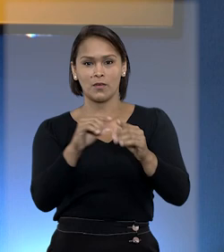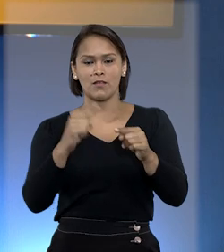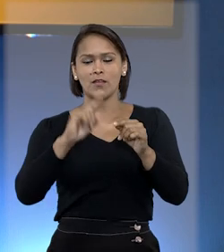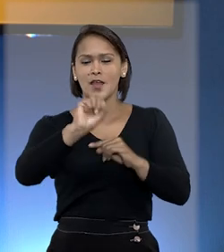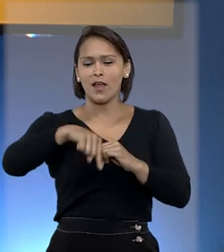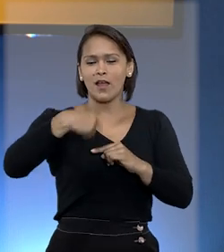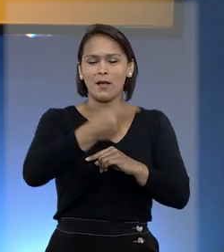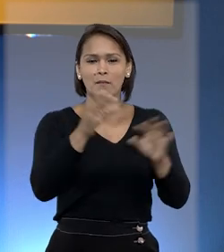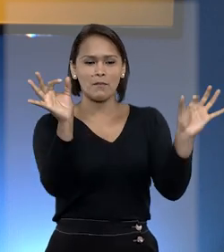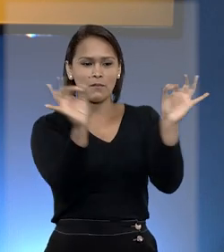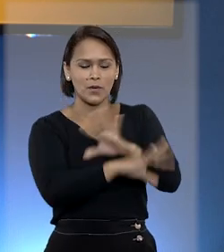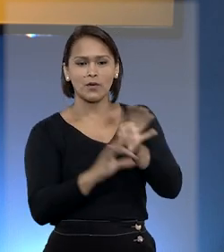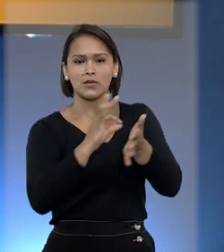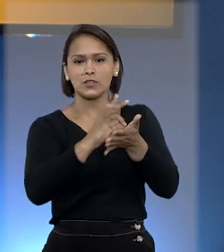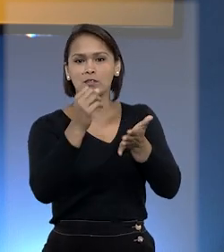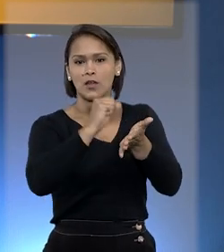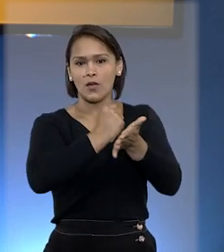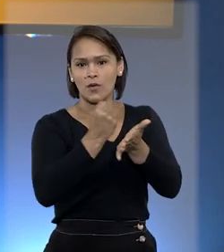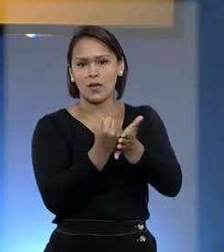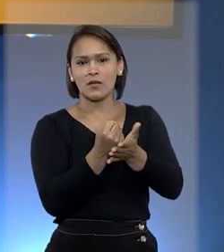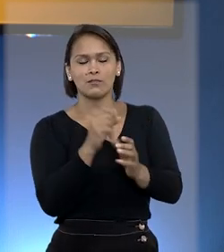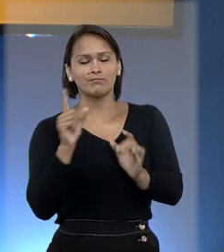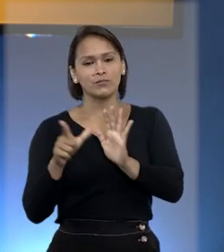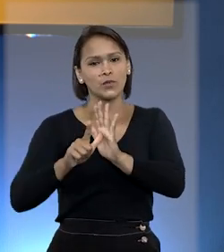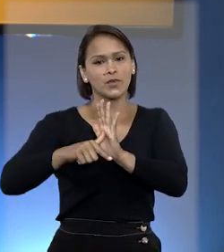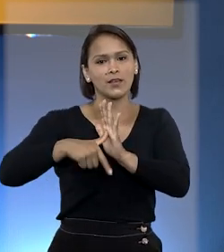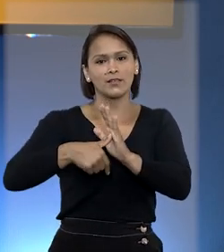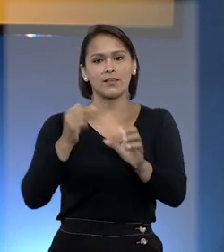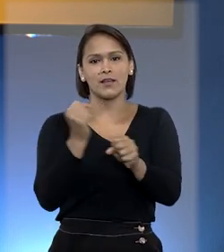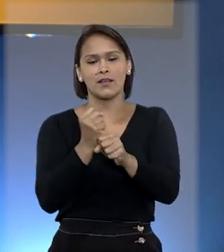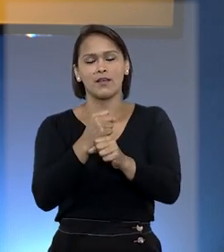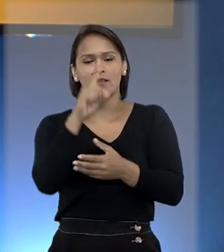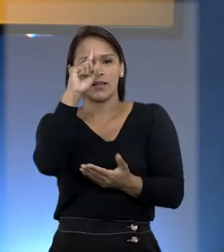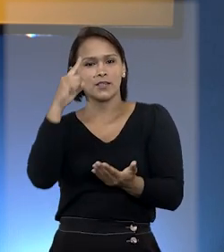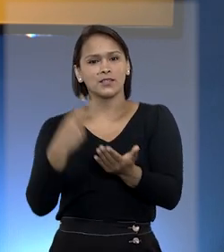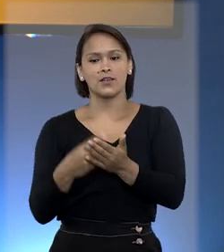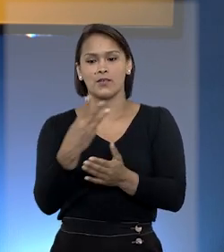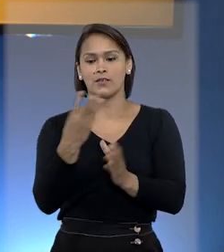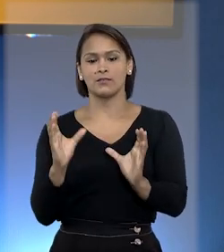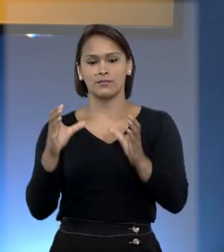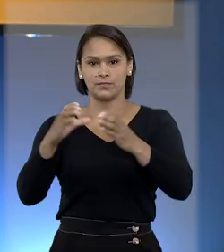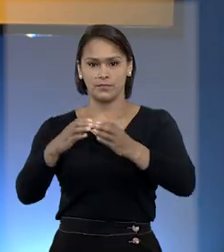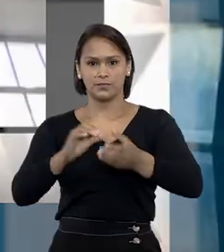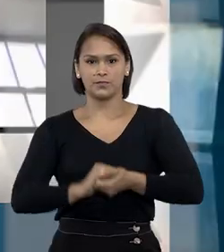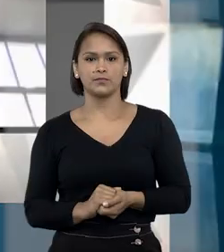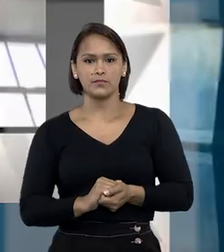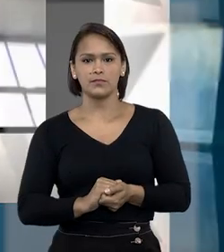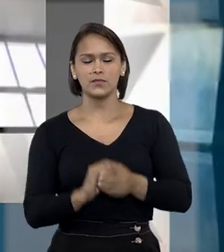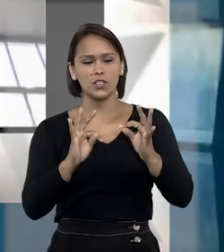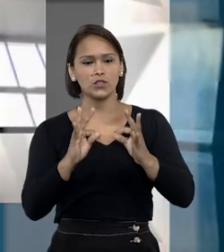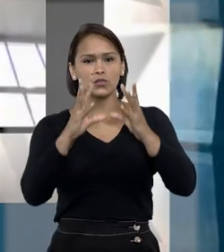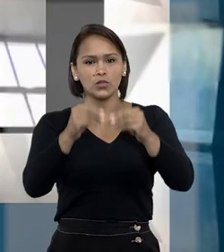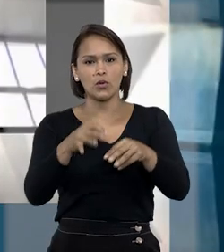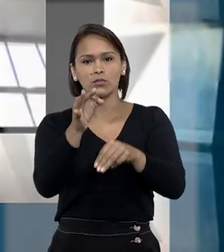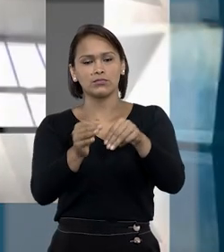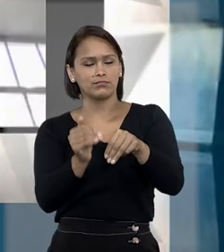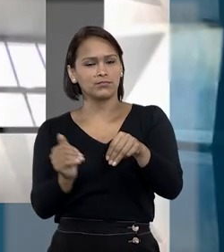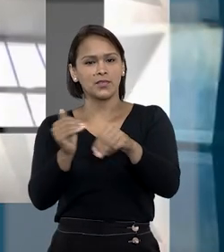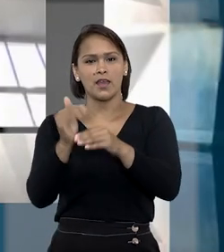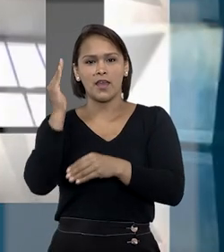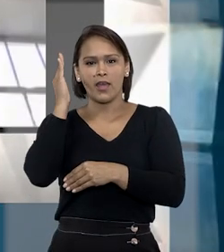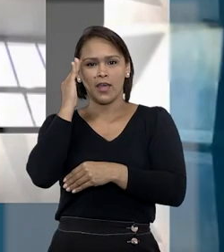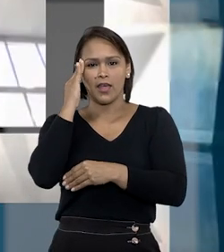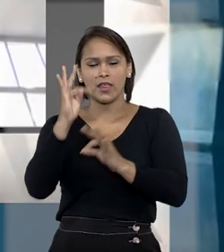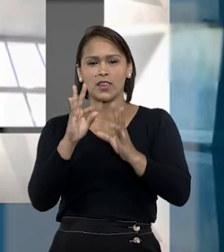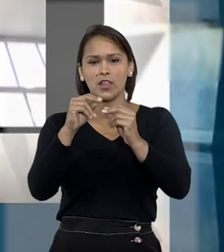imóvel após rescisão contratual por atraso da obra A decisão é da 3ª turma por unanimidade foi